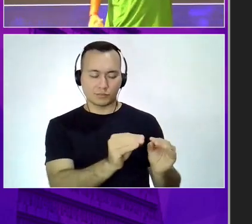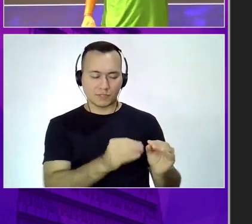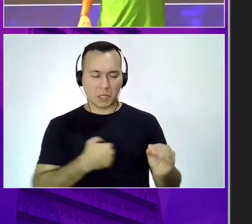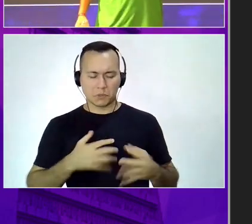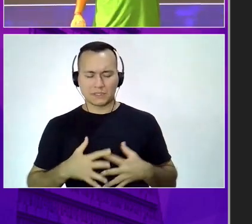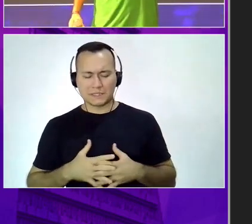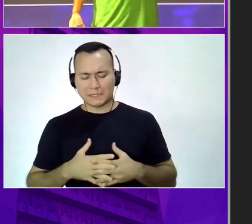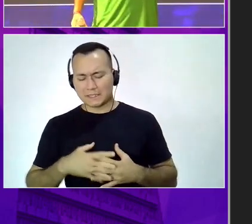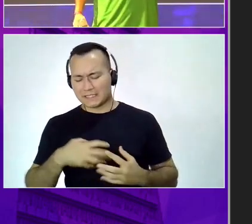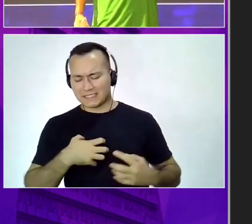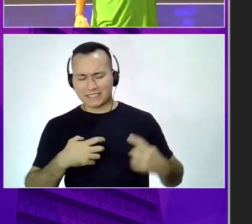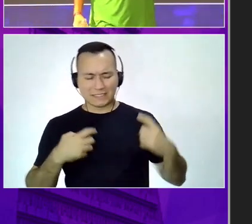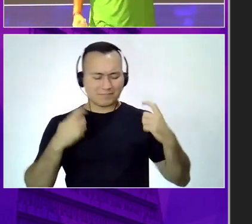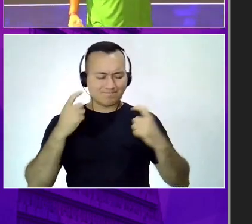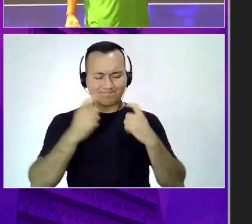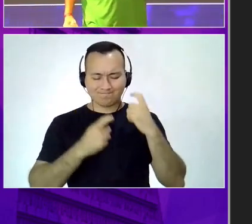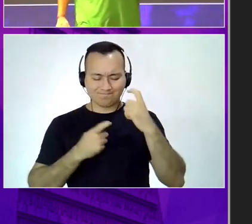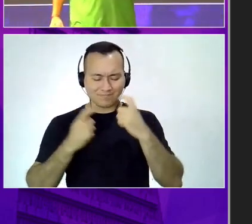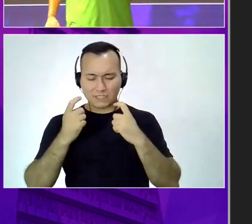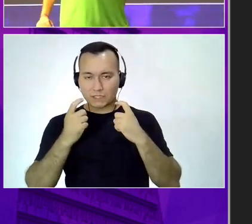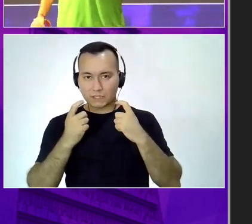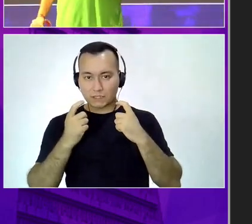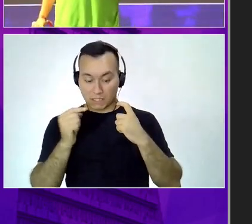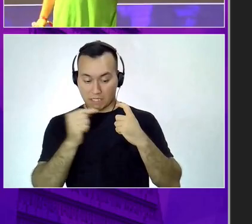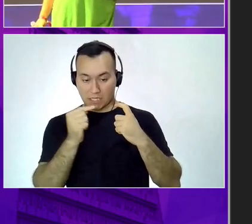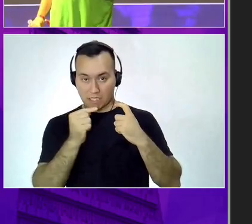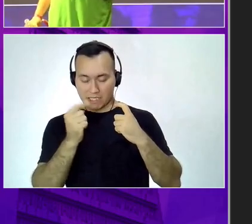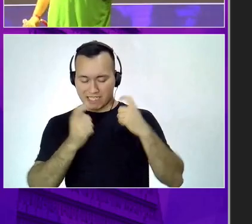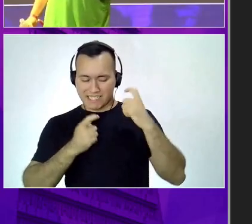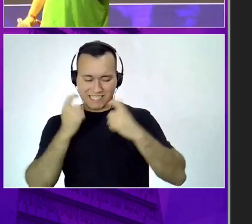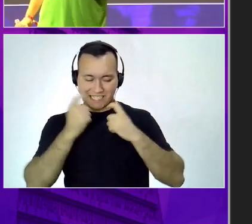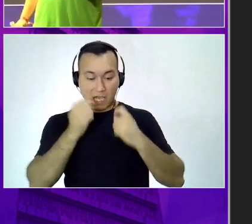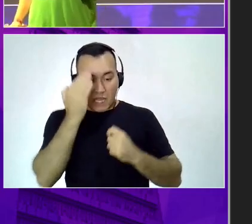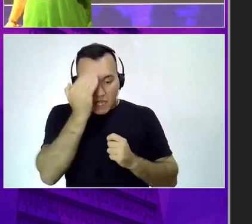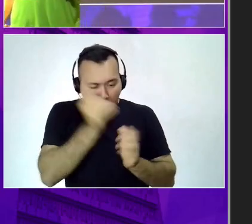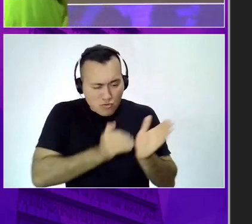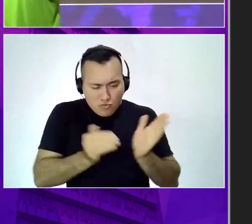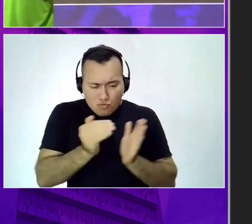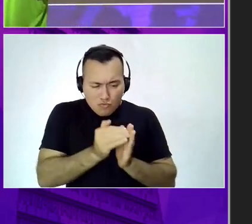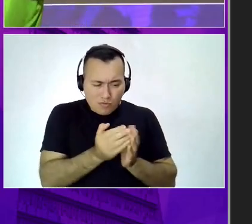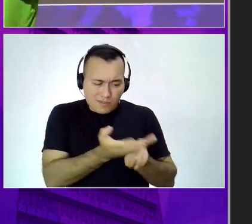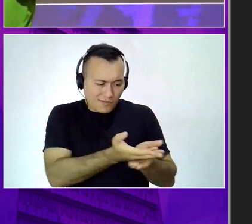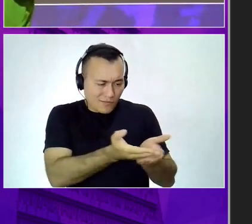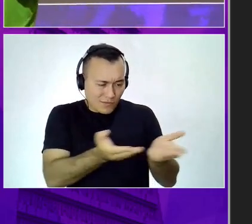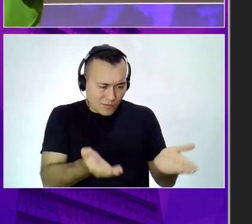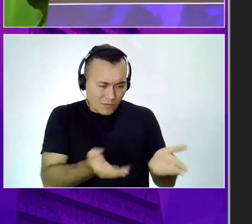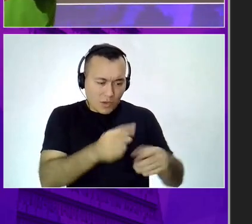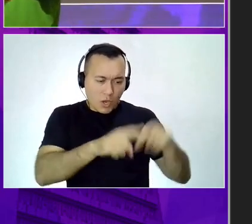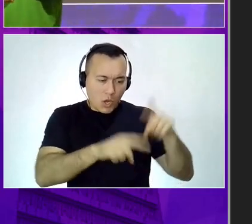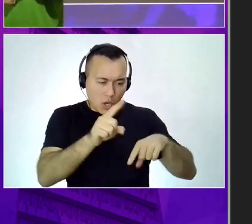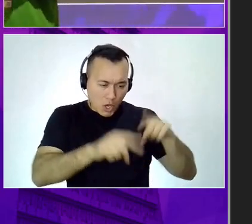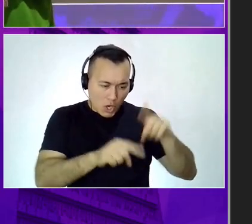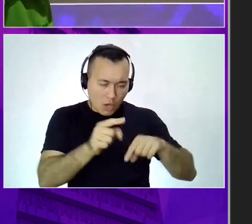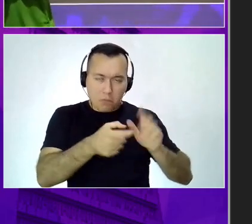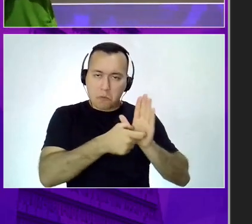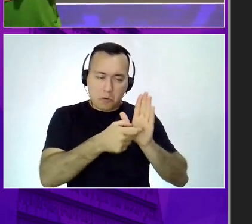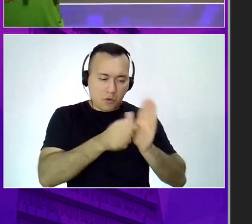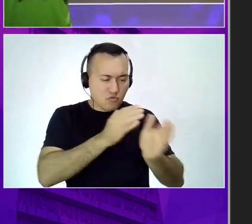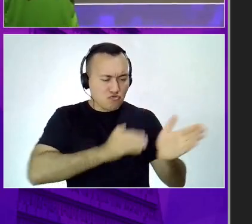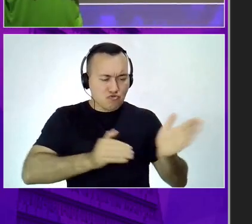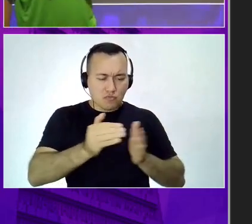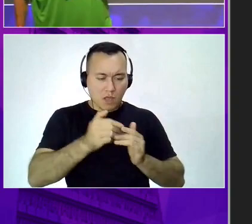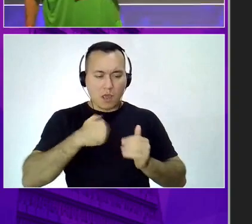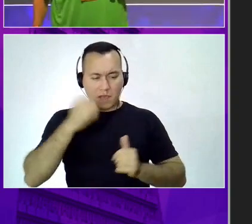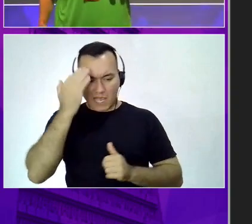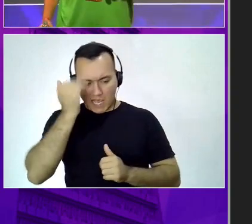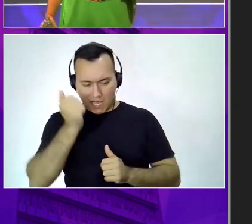com gestão. Ou com gestão, né? Com gestão. Não necessariamente gestão, né? Com gestão, né? Em algumas empresas